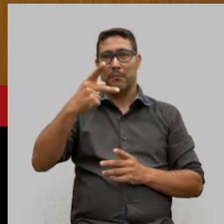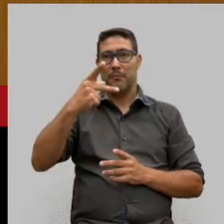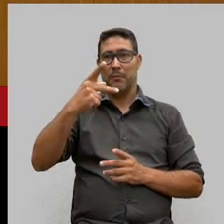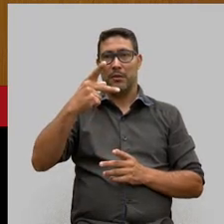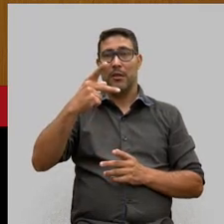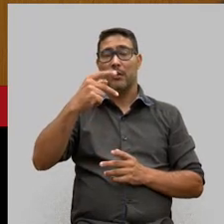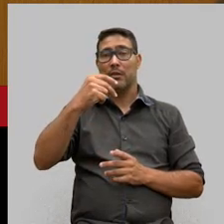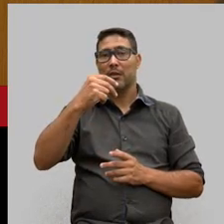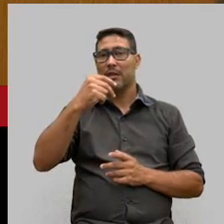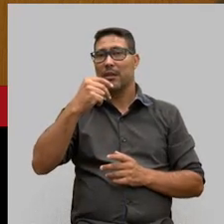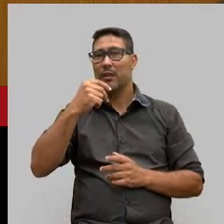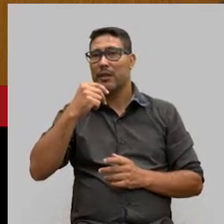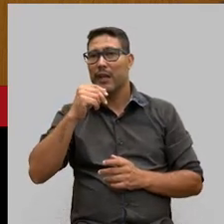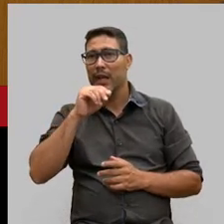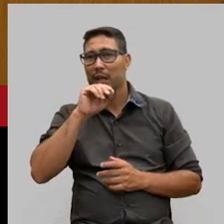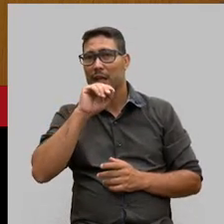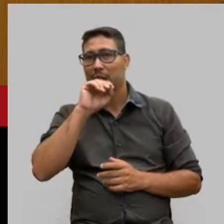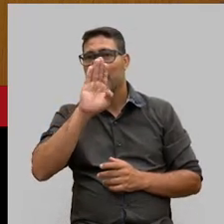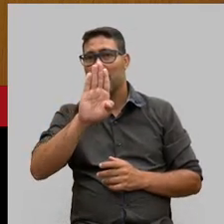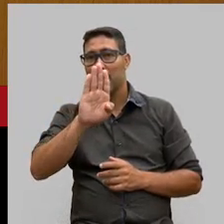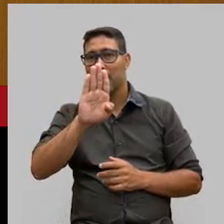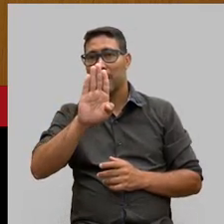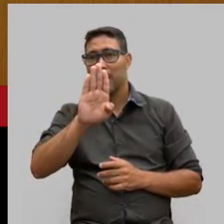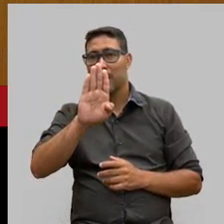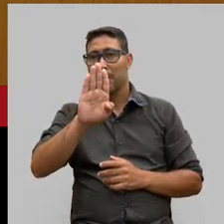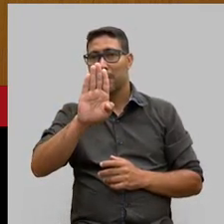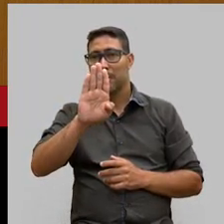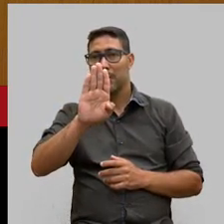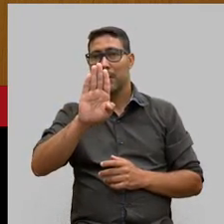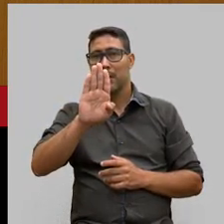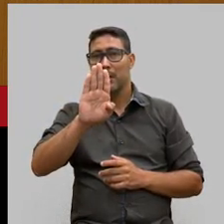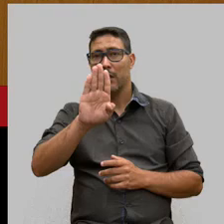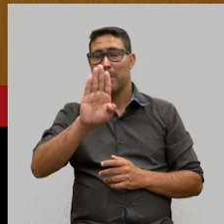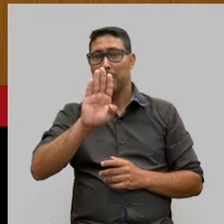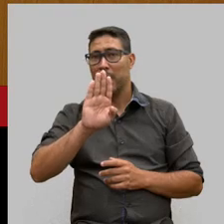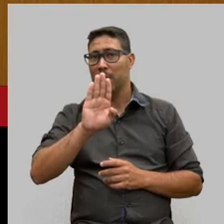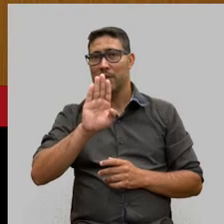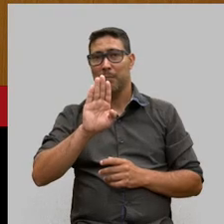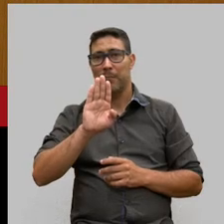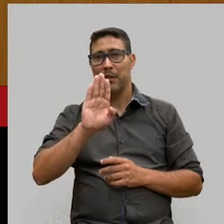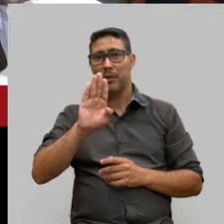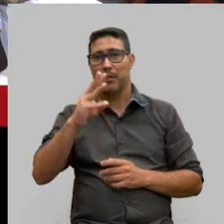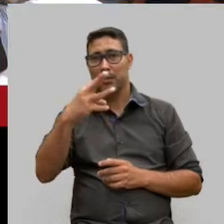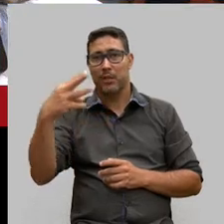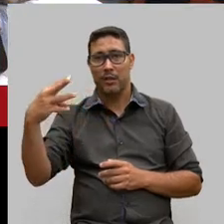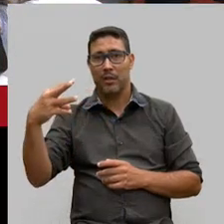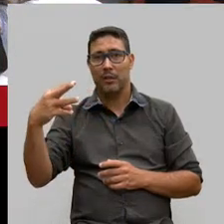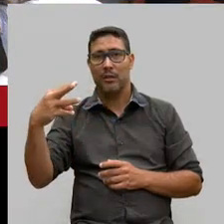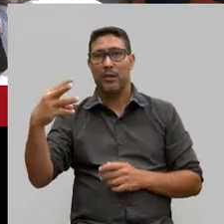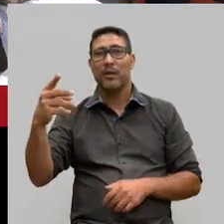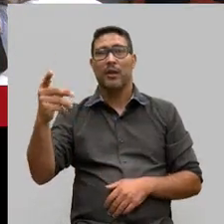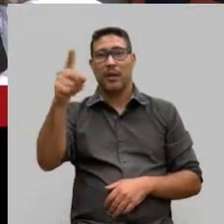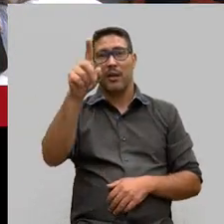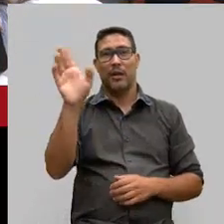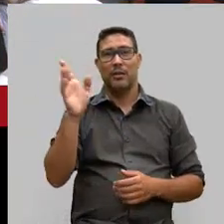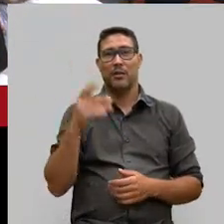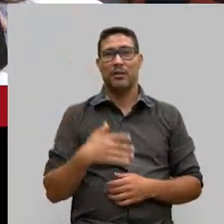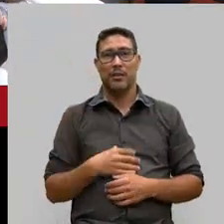B3 aí gente veio B B Zé Reinaldo D3